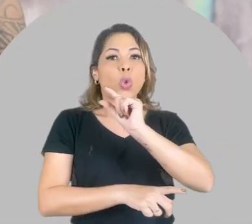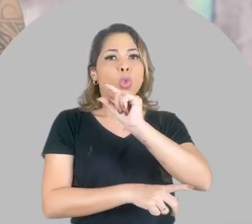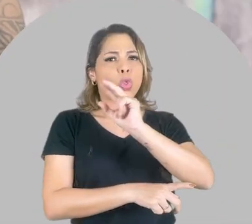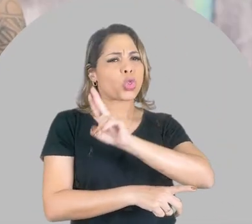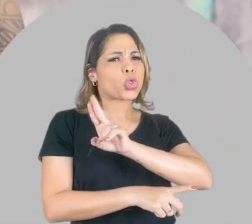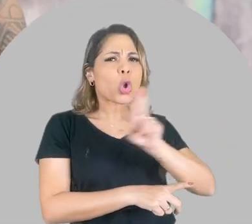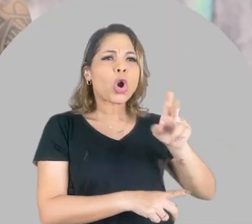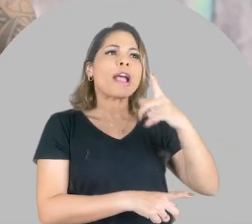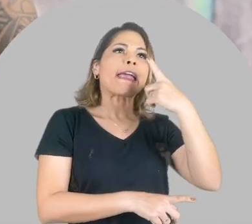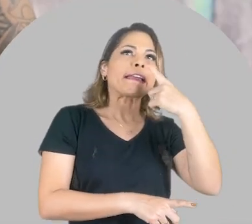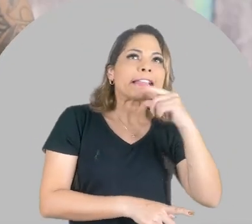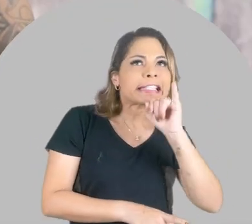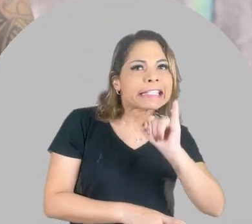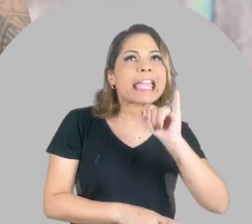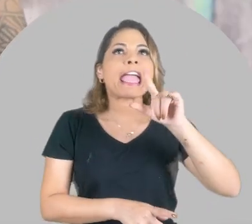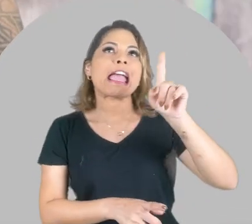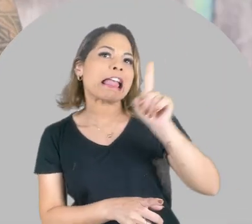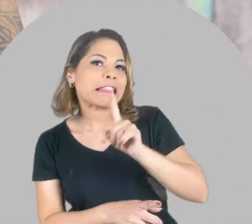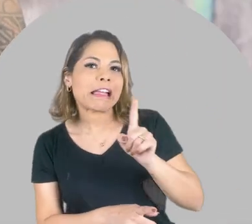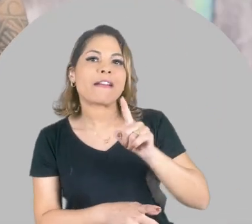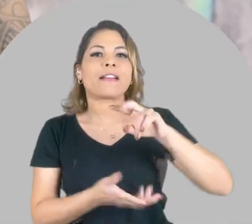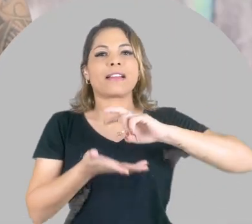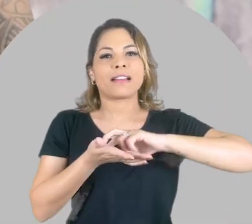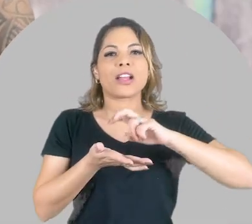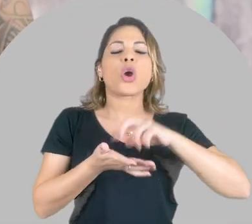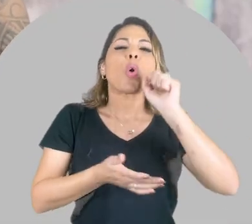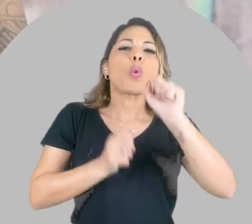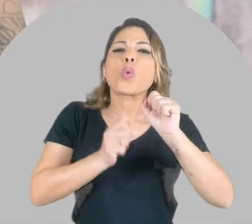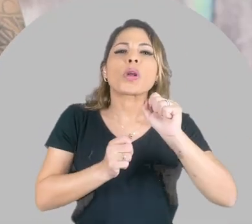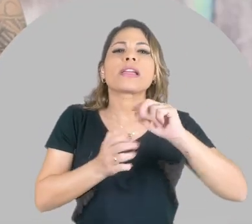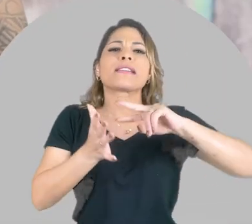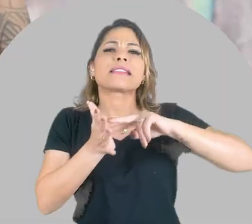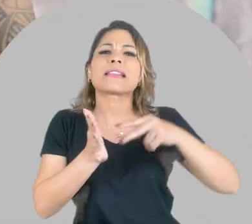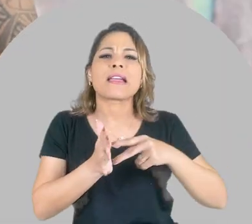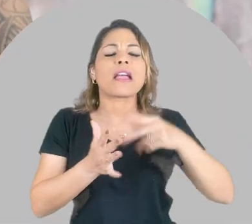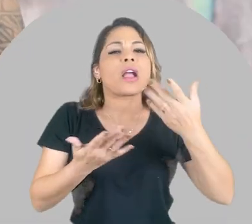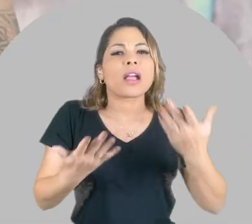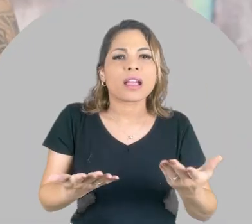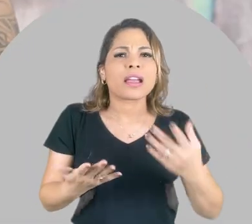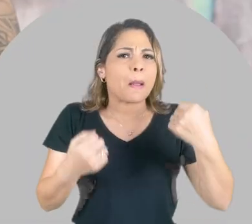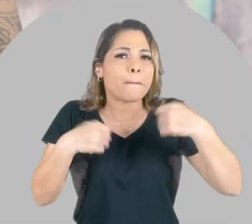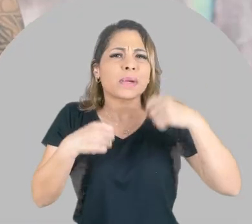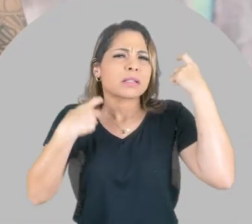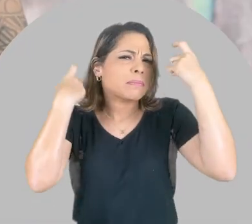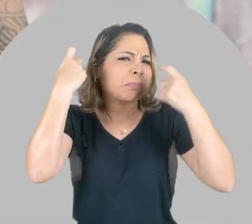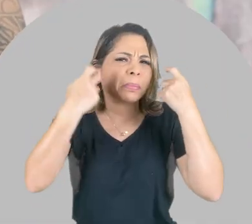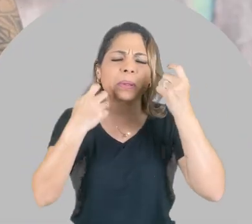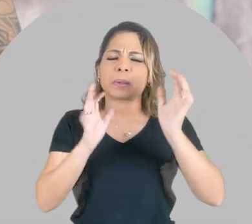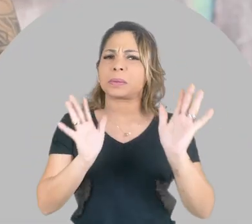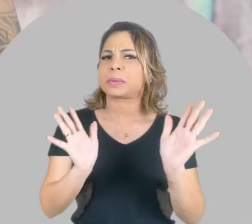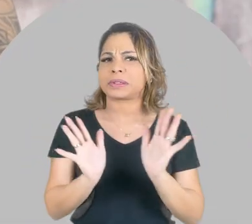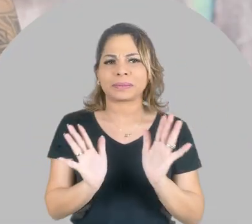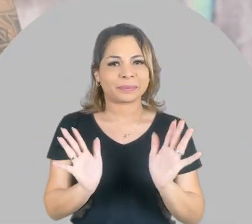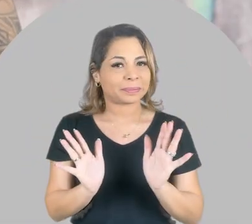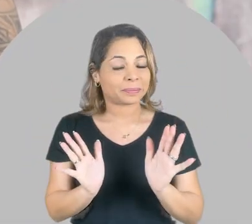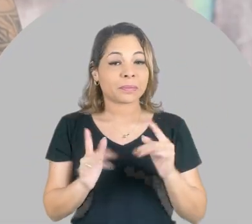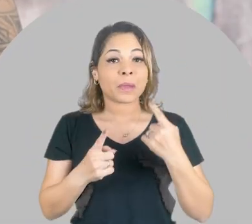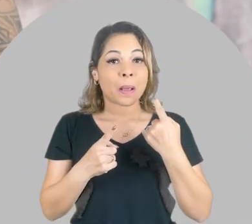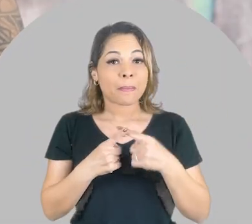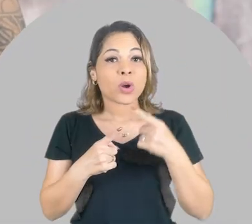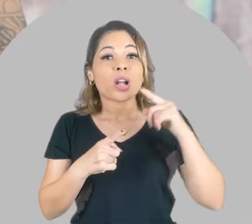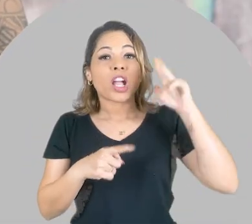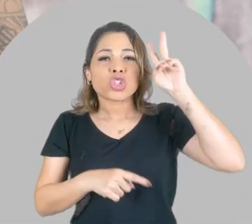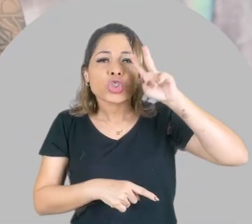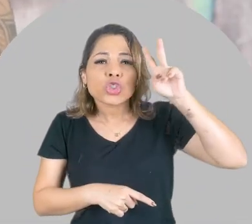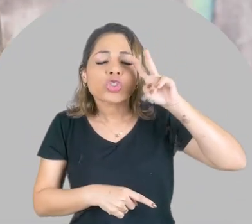nossa cultura, né, o rótulo de quem é e quem não é do hip hop, né, o que é e o que não é hip hop. Eu acho que a gente não precisa se preocupar muito com